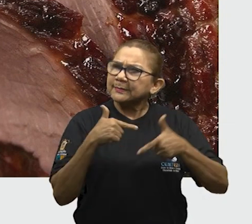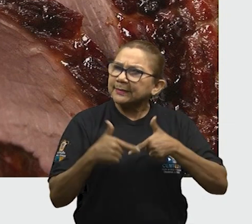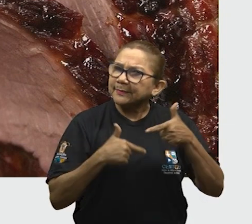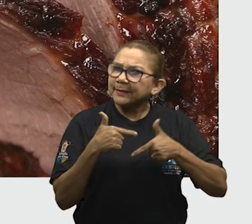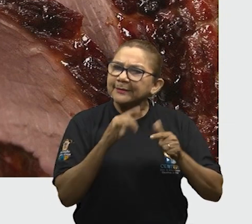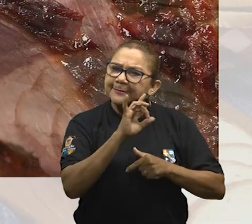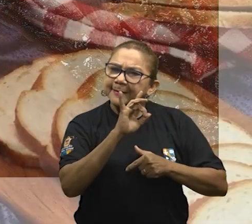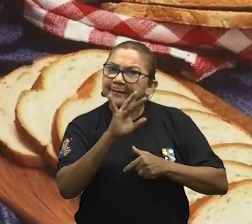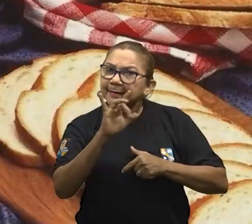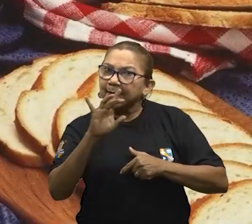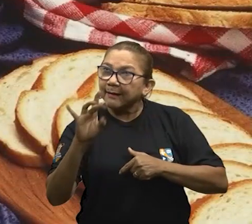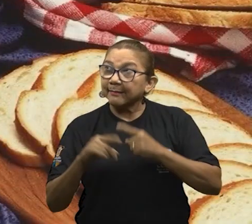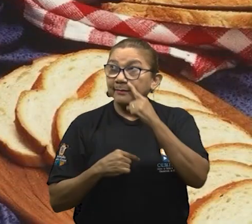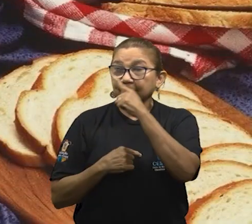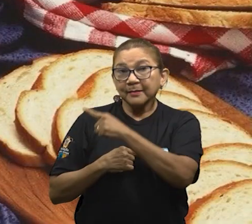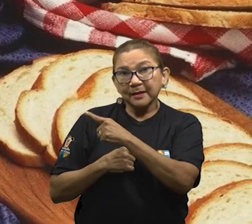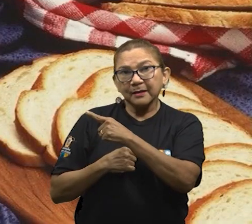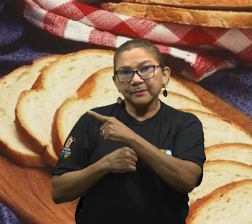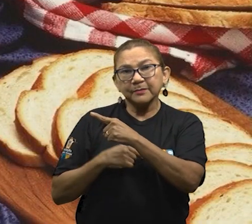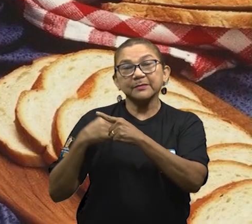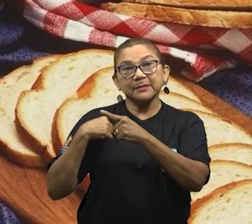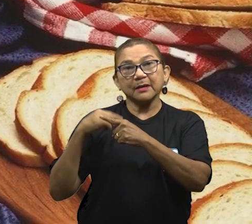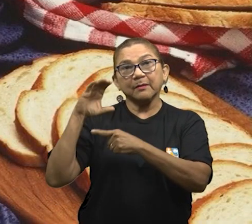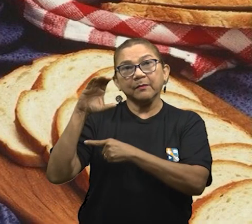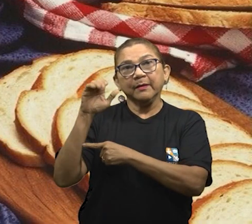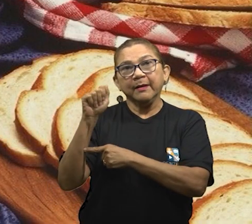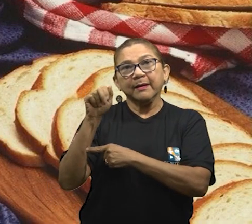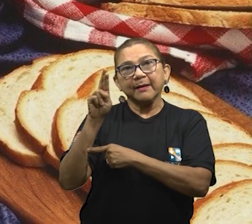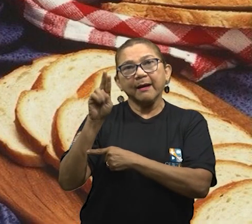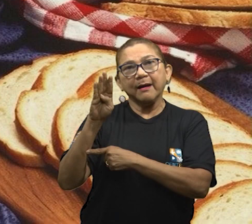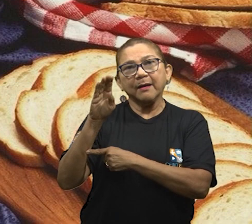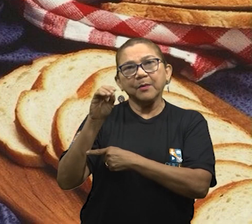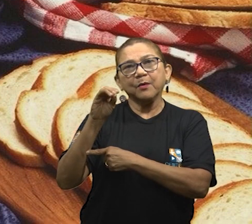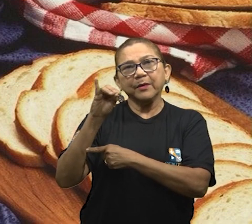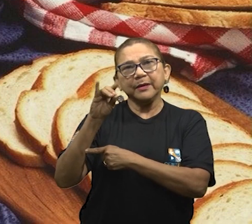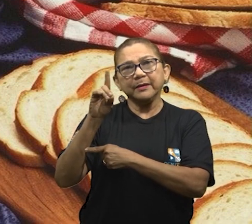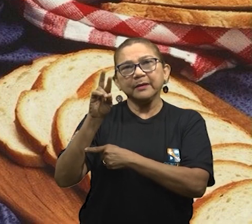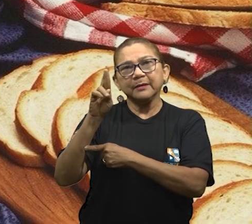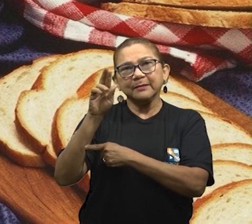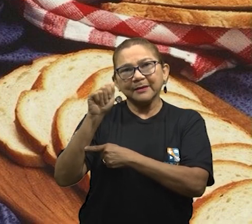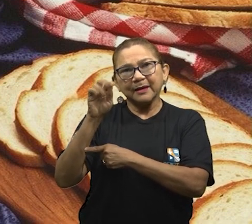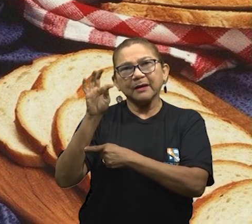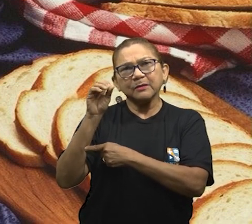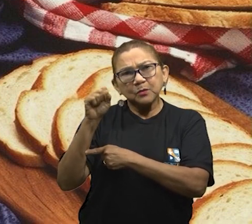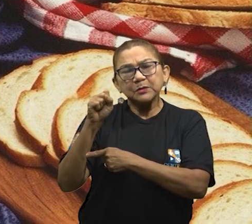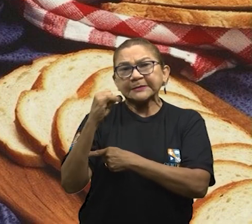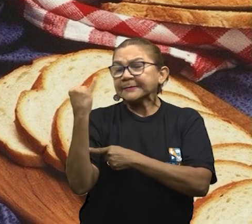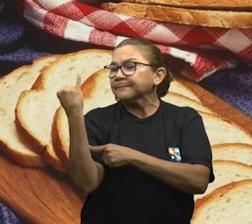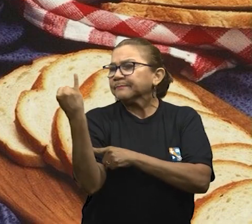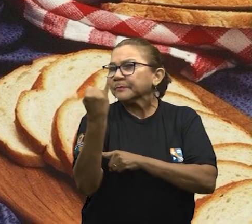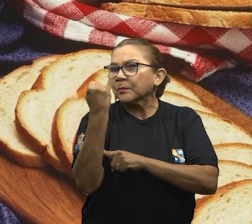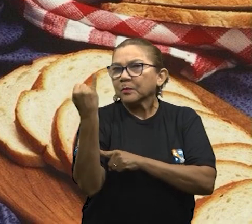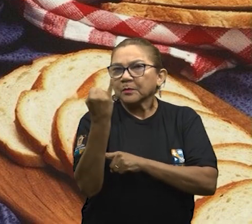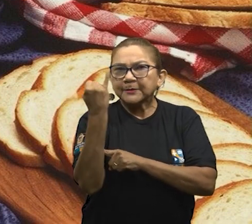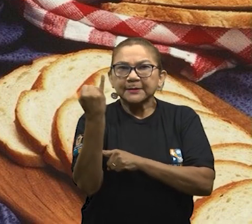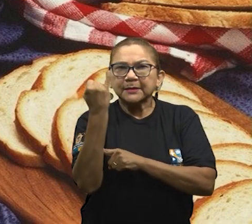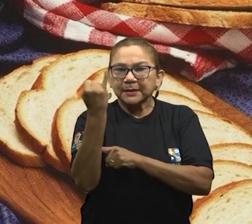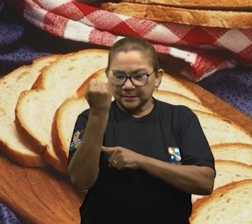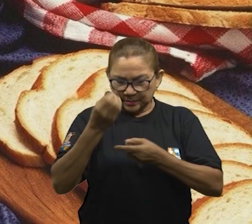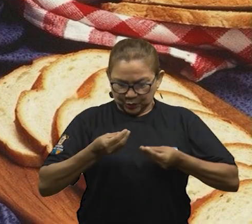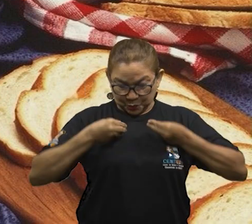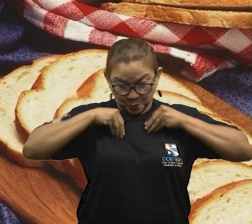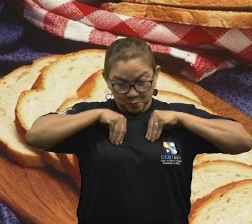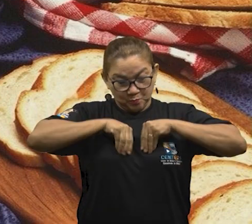desses nutrientes. Os carboidratos são a principal fonte de energia rápida do corpo. Por